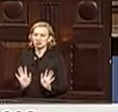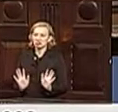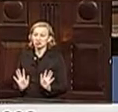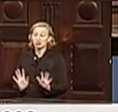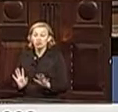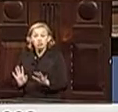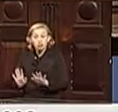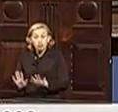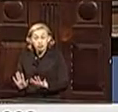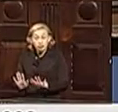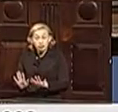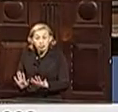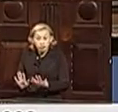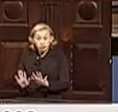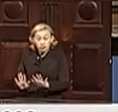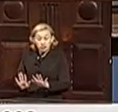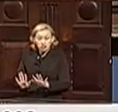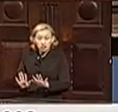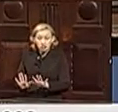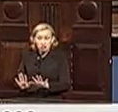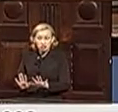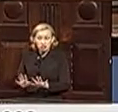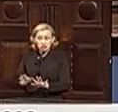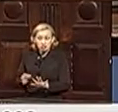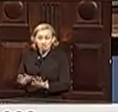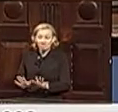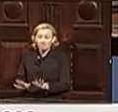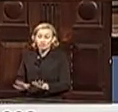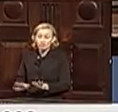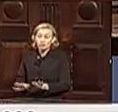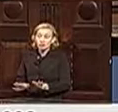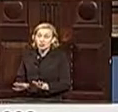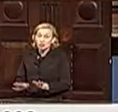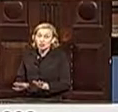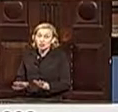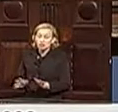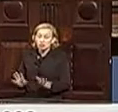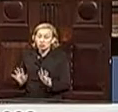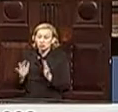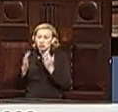E aonde isso fica mais evidente? Isso fica mais evidente